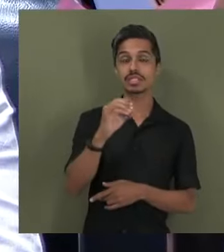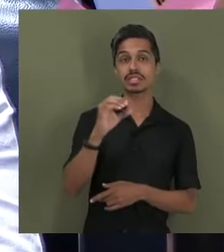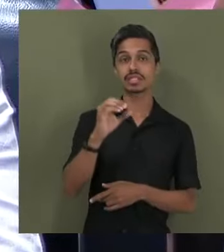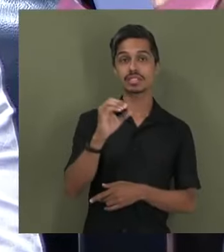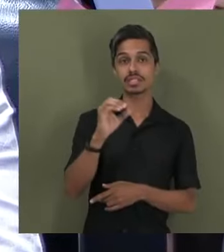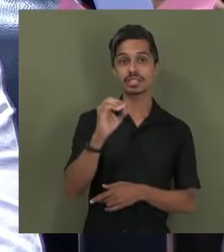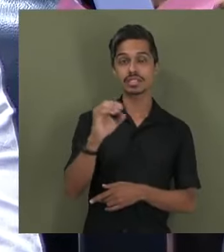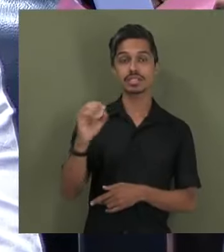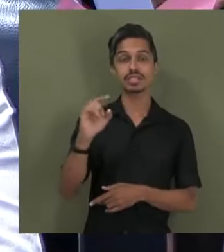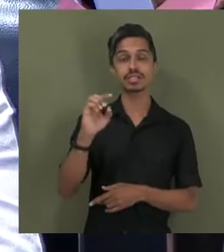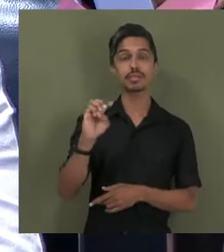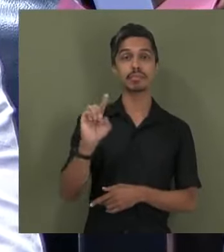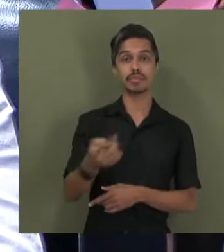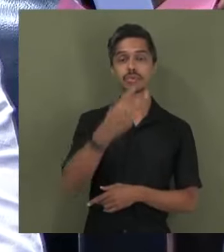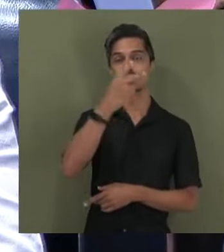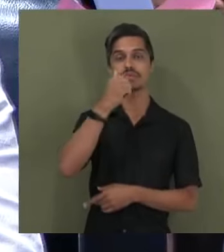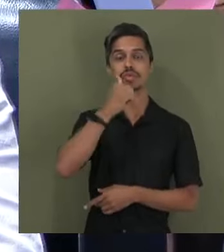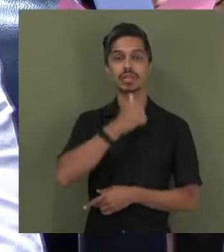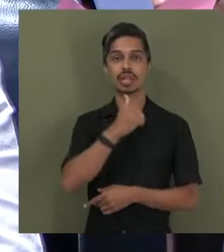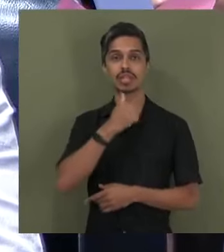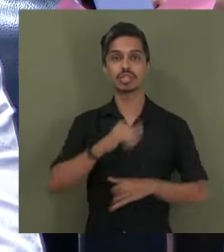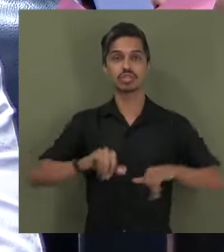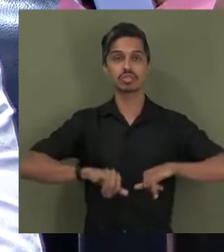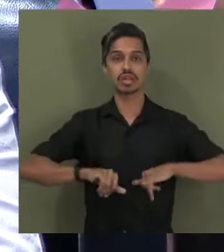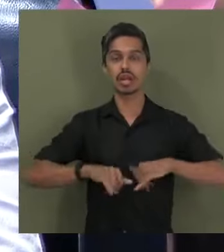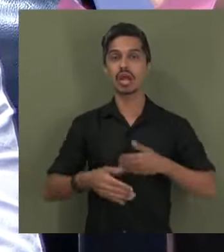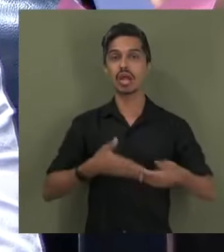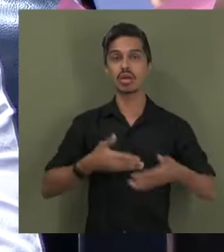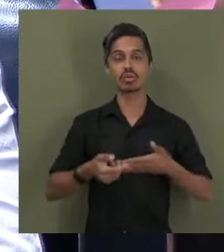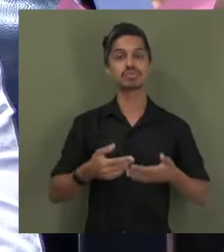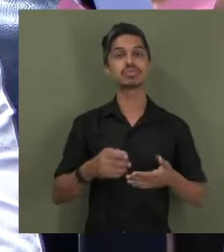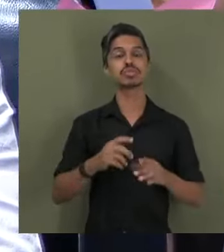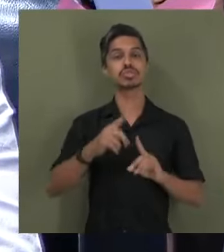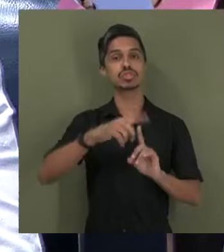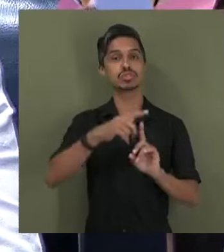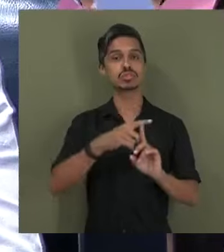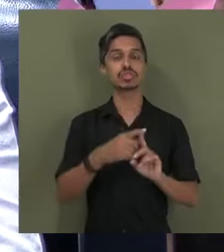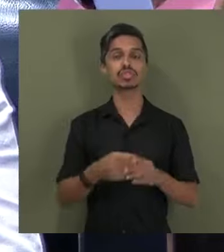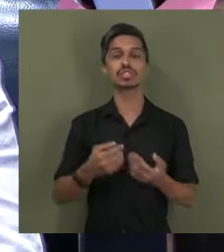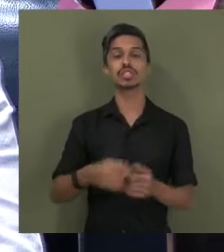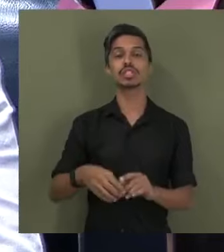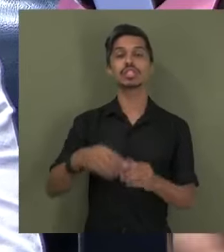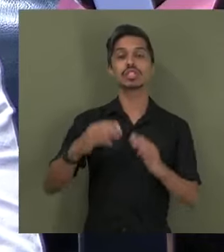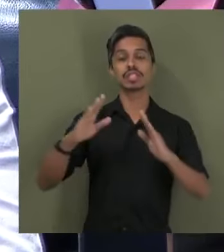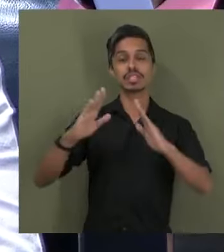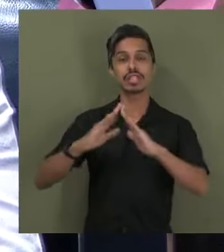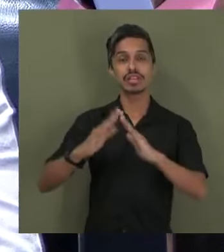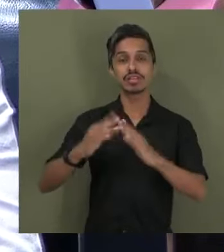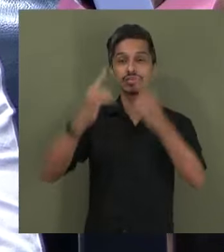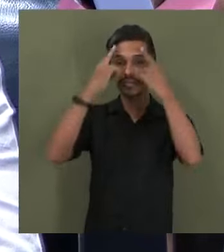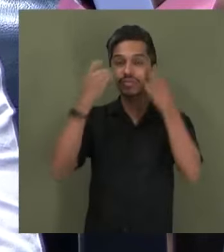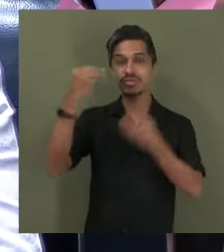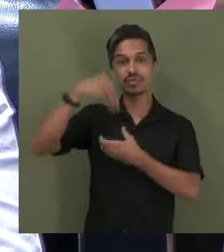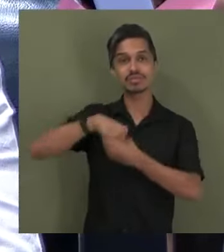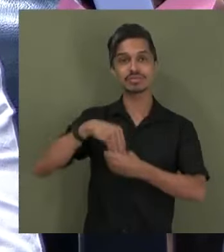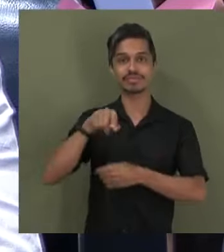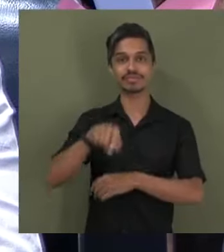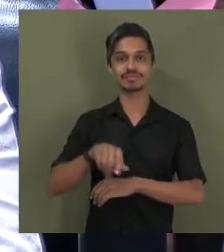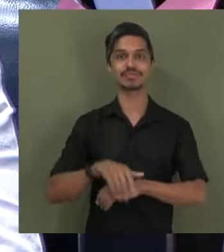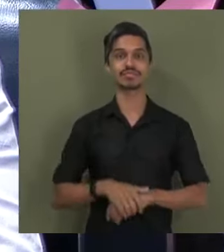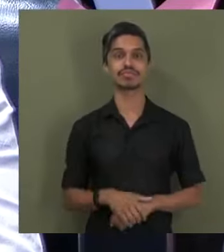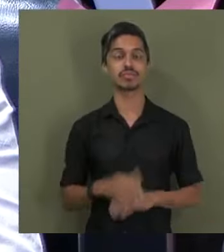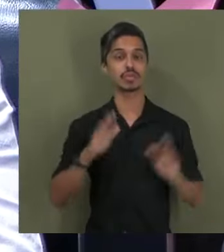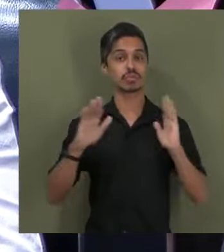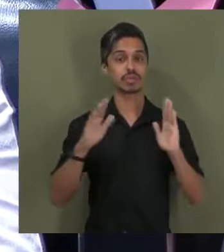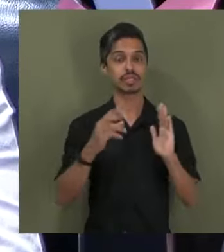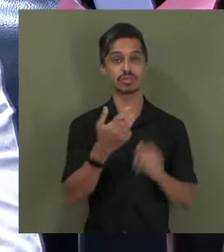e senhores, sofreram algum tipo de violência doméstica no mesmo período.